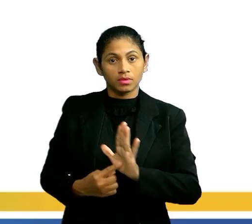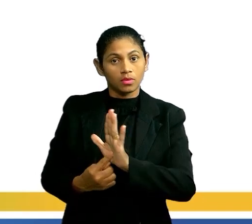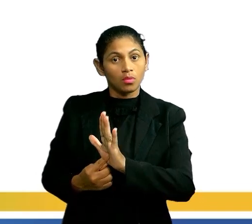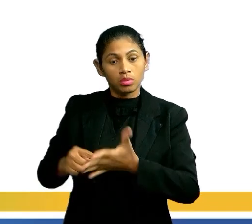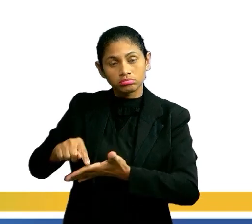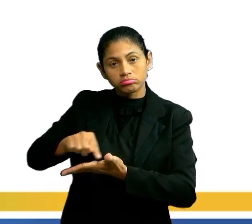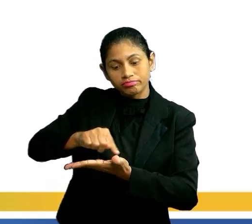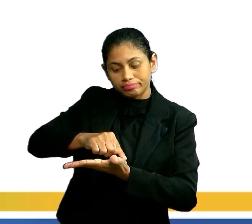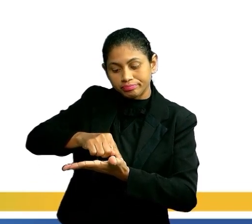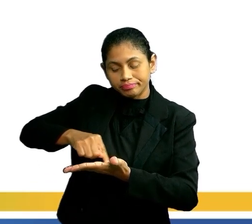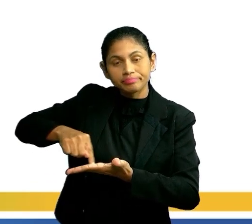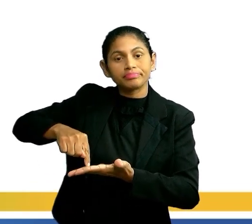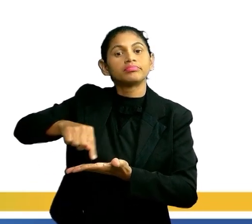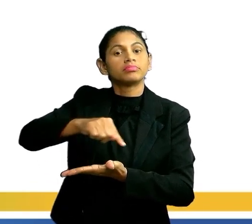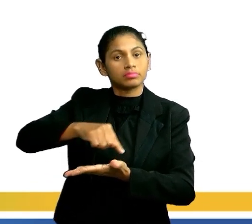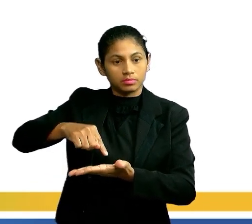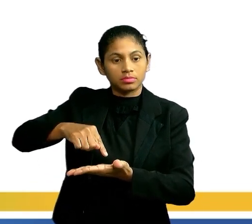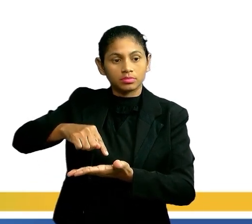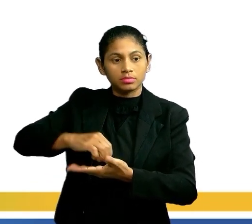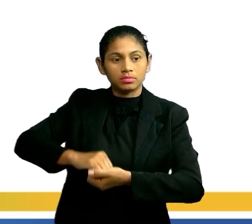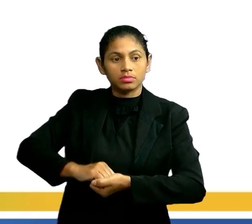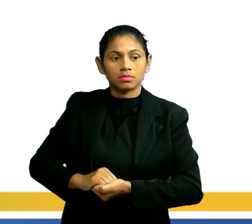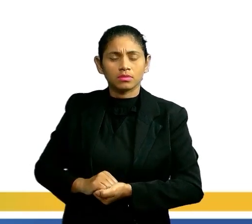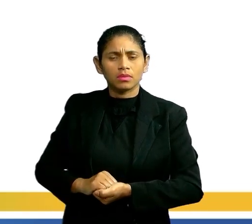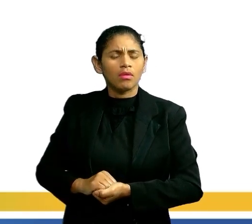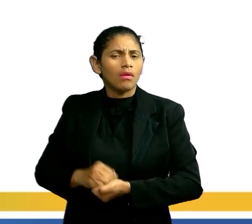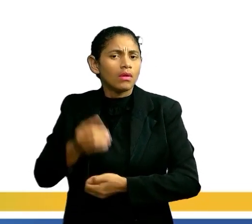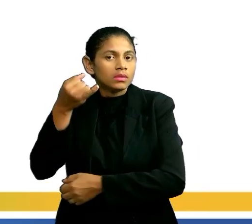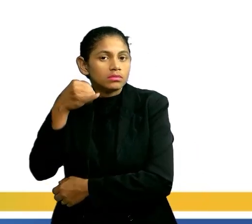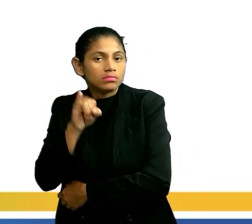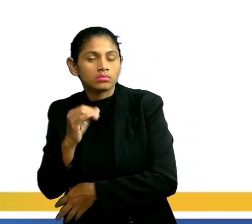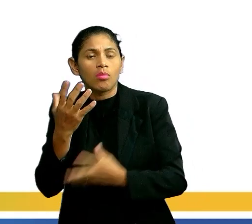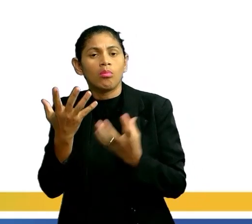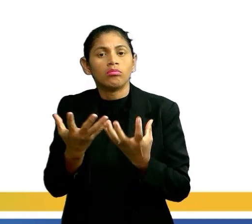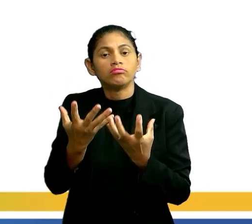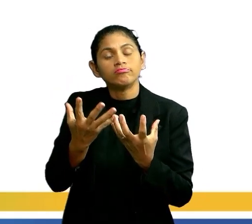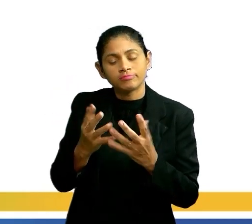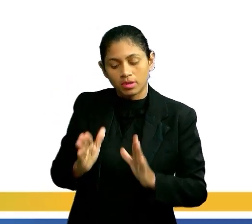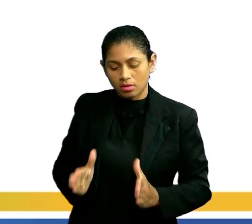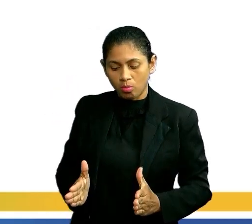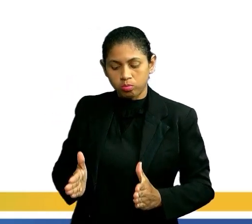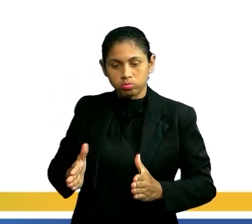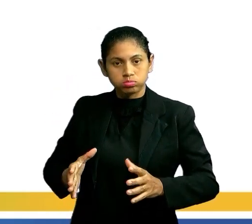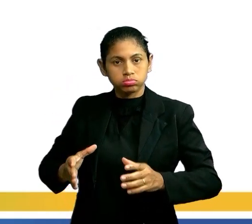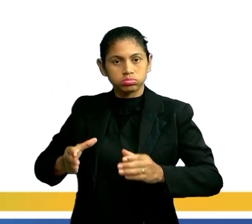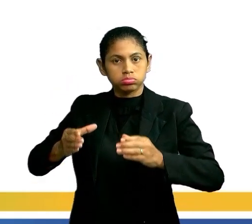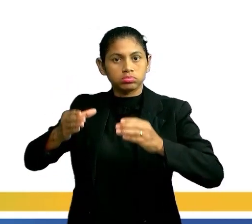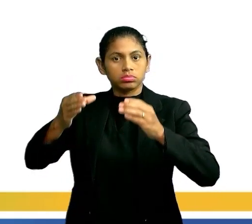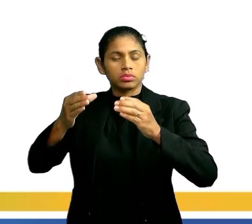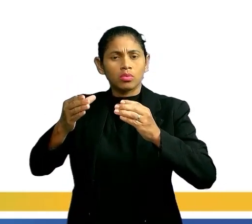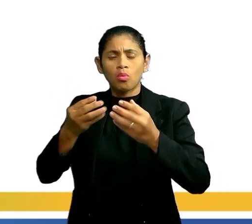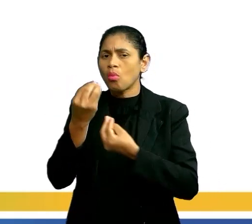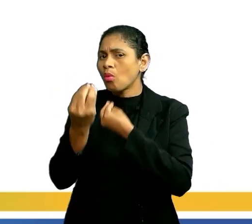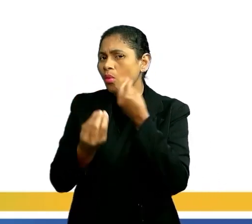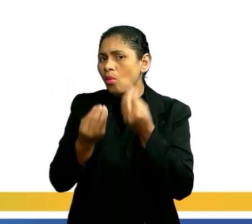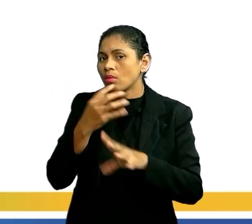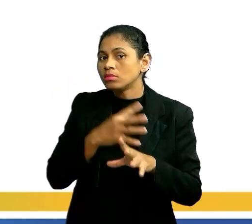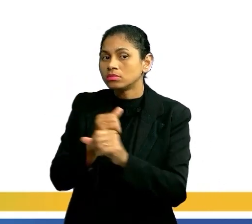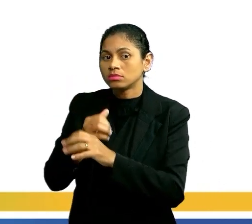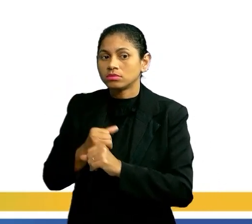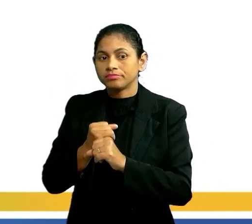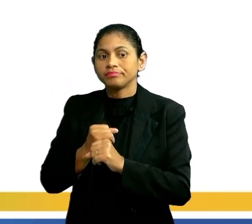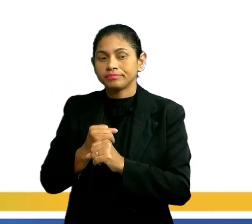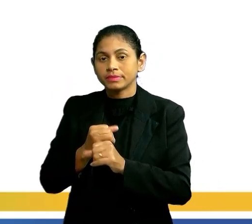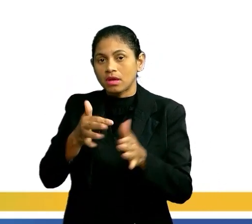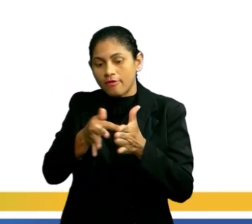na base inferior. E se eu quiser calcular a área lateral? Nesse caso aqui, ó, a área lateral é 2 vezes π